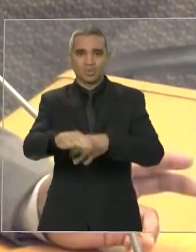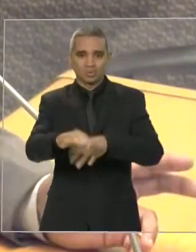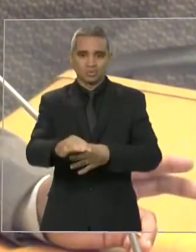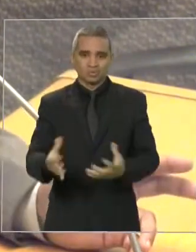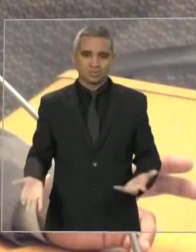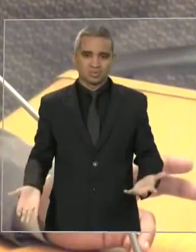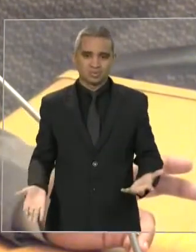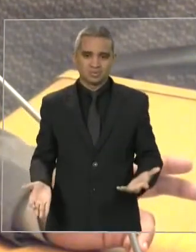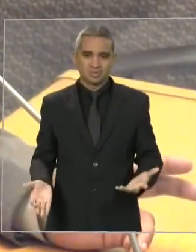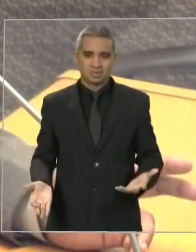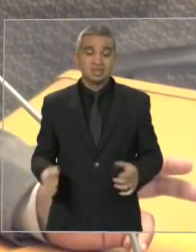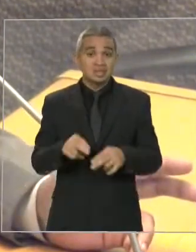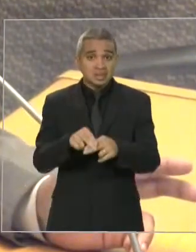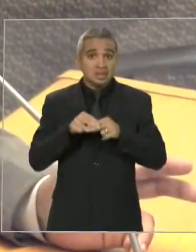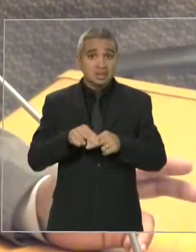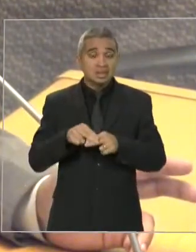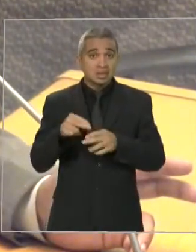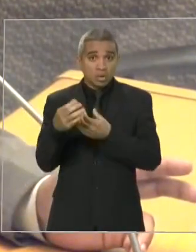E como ele não se reelegeu,